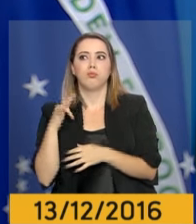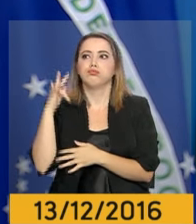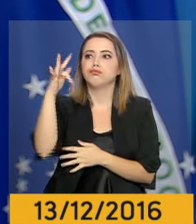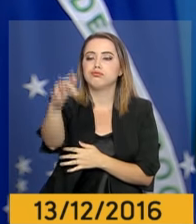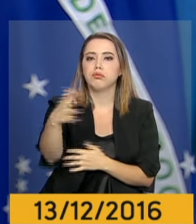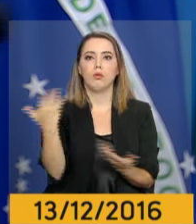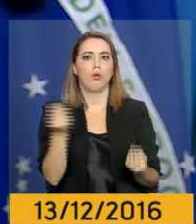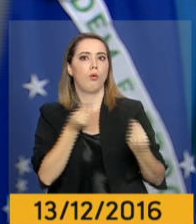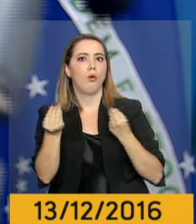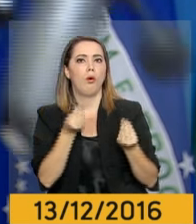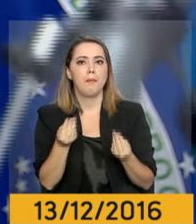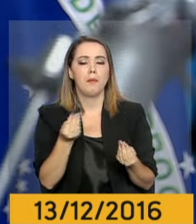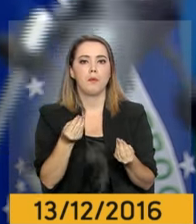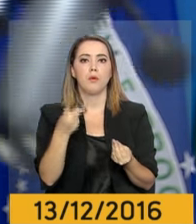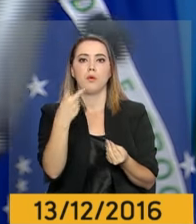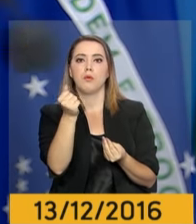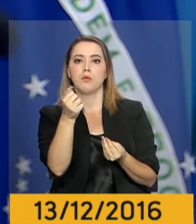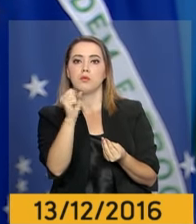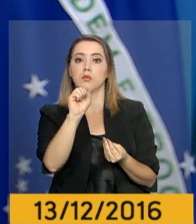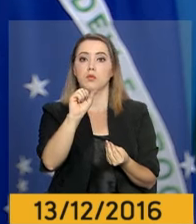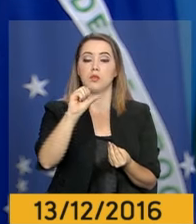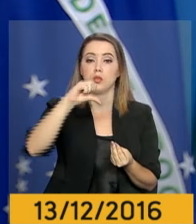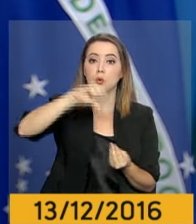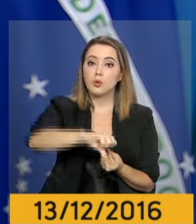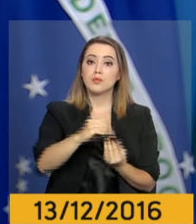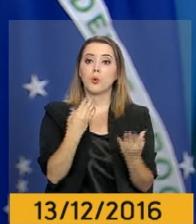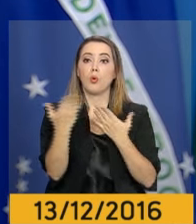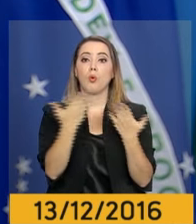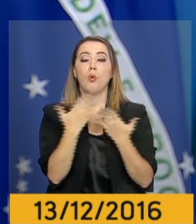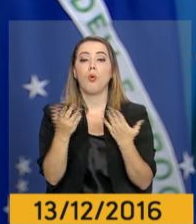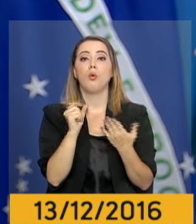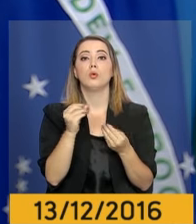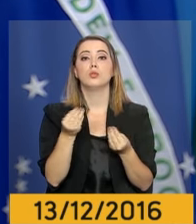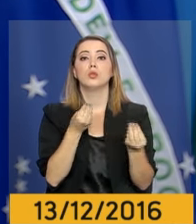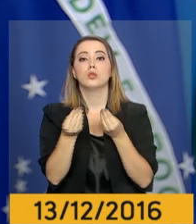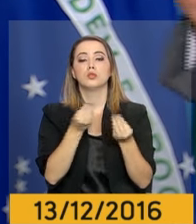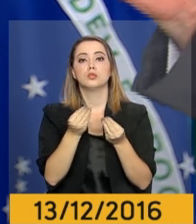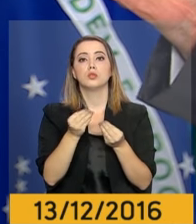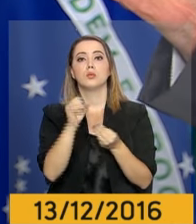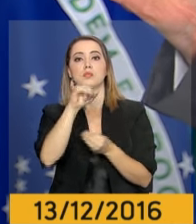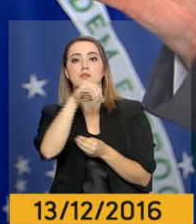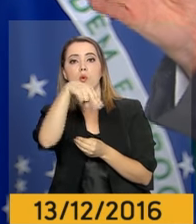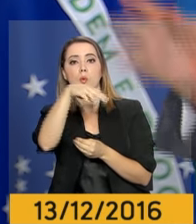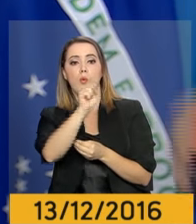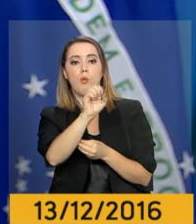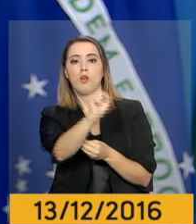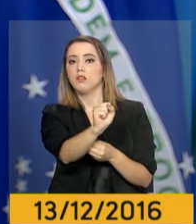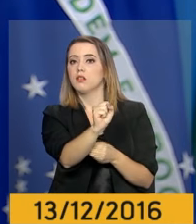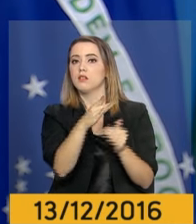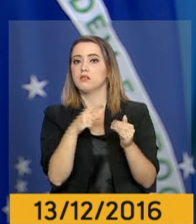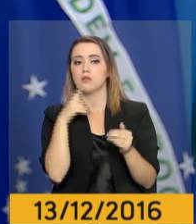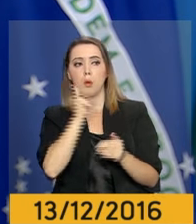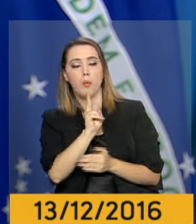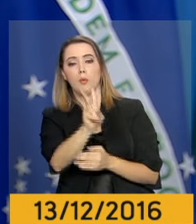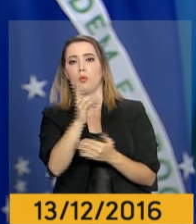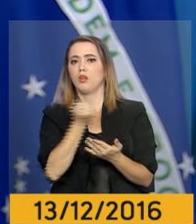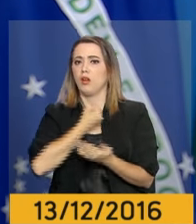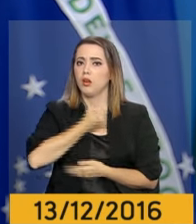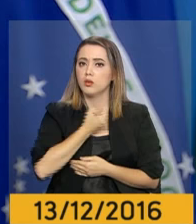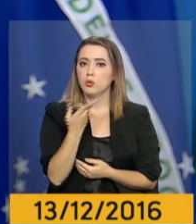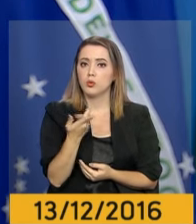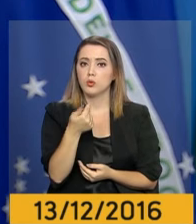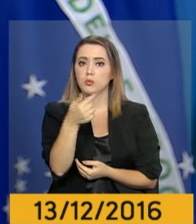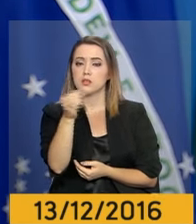sei 2019, ministro Padilha, como estaria ou como estaria a previdência social. Aliás, as projeções indicam que se é